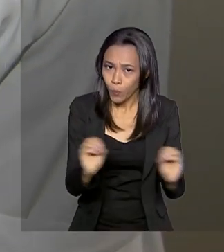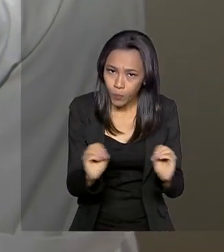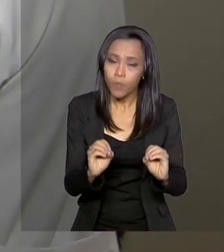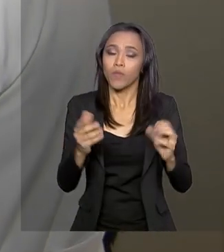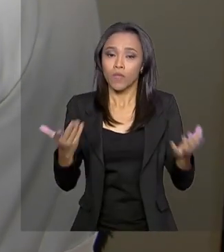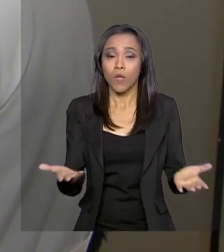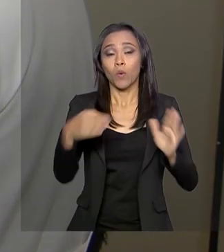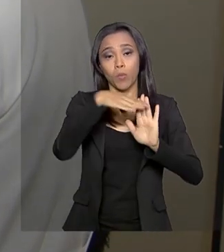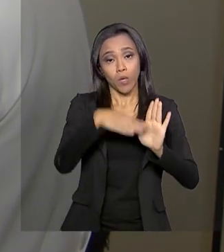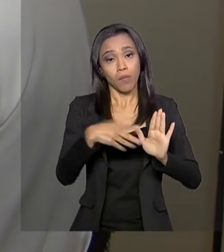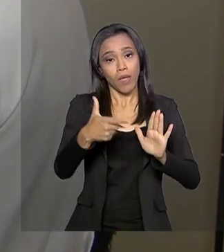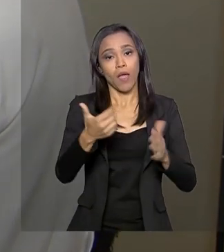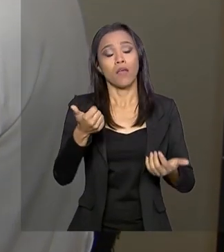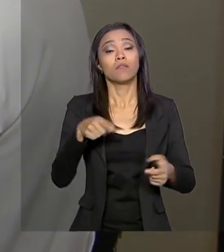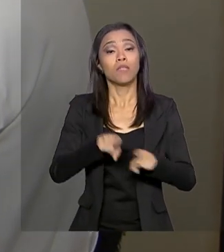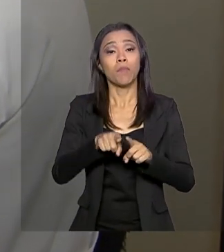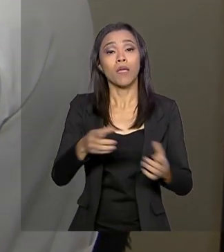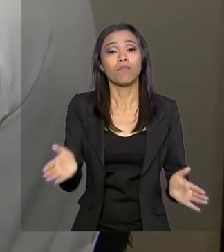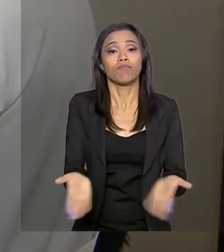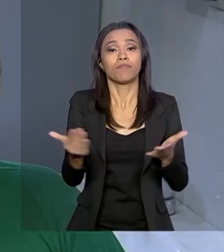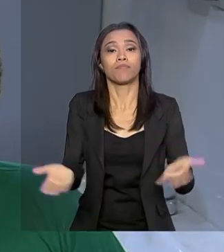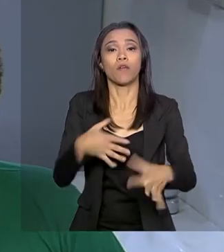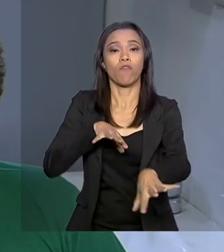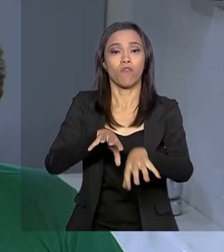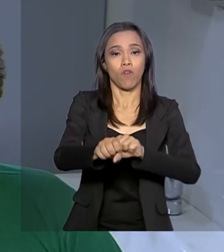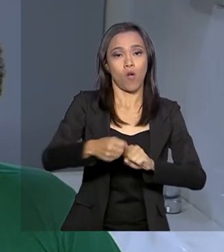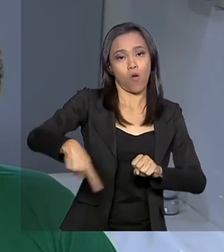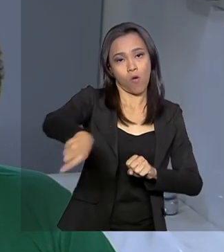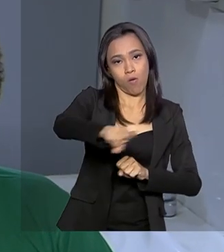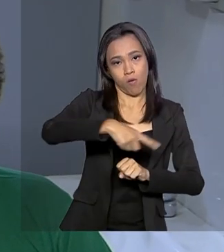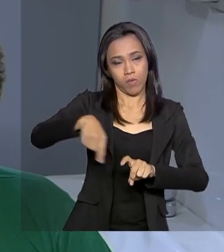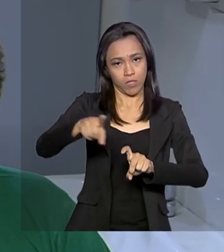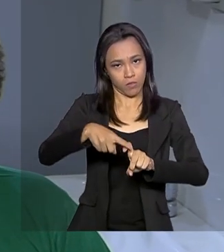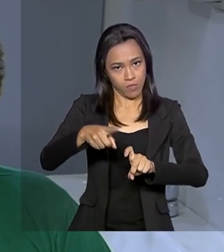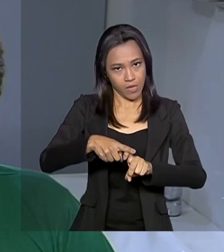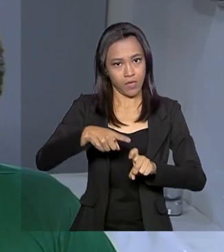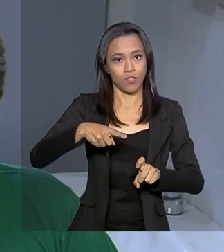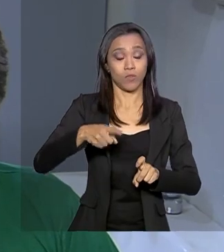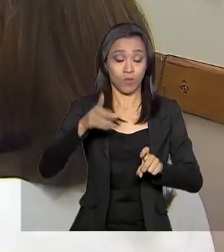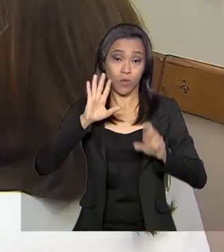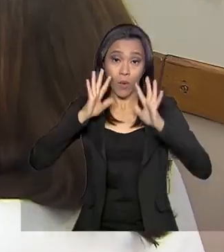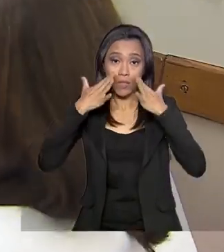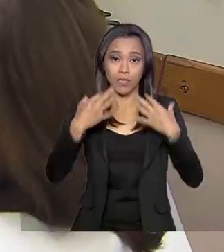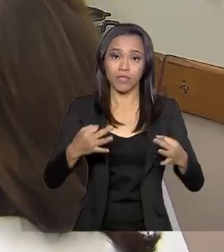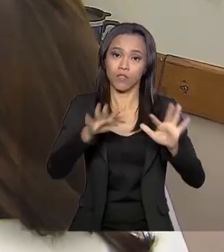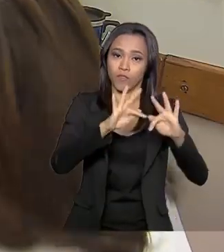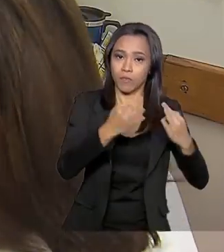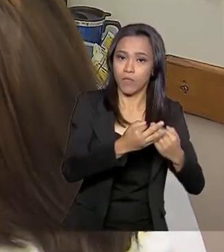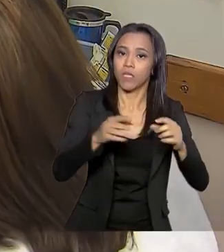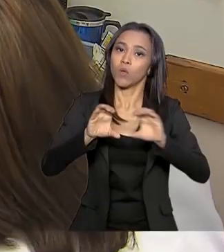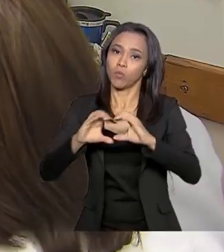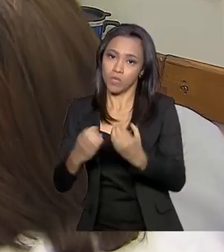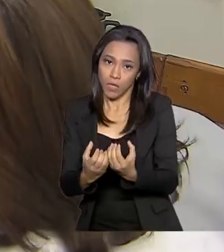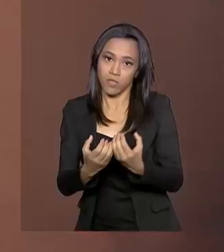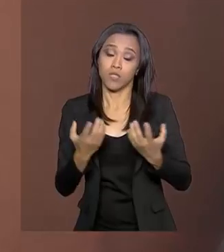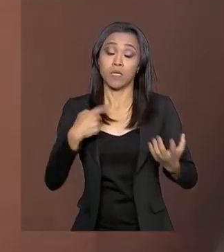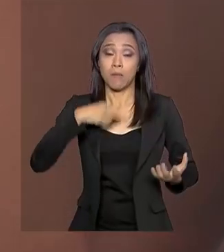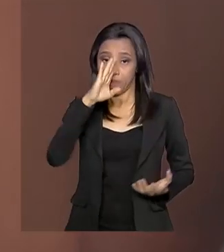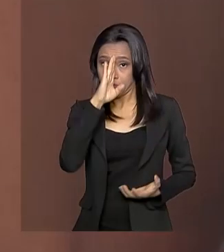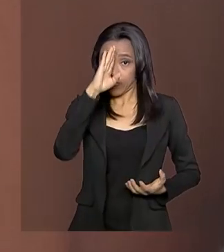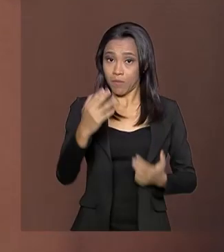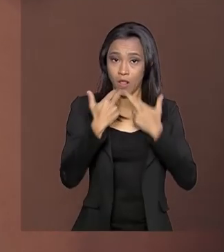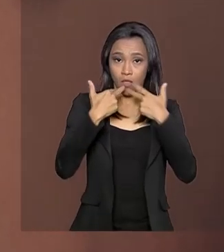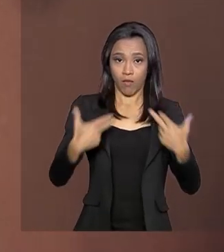intensificar a formação de profissionais médicos, especialistas em medicina da família e comunidade. Uma das principais